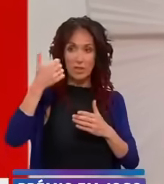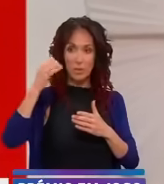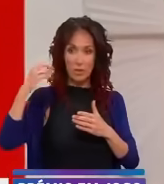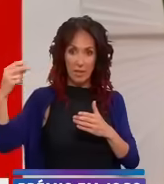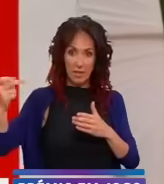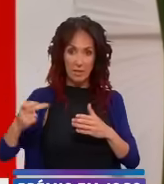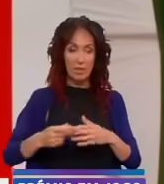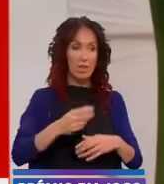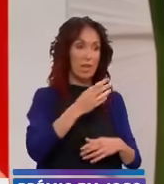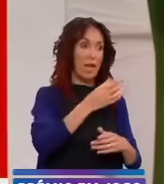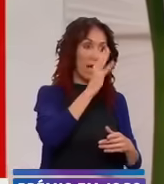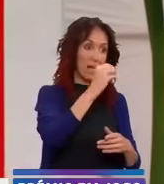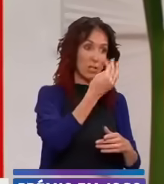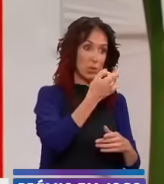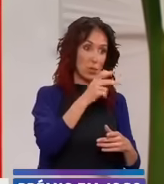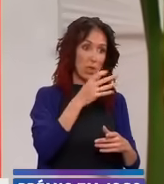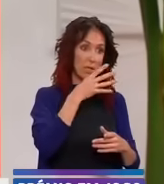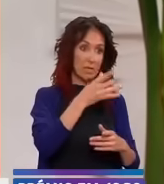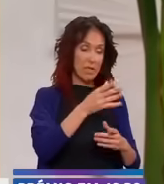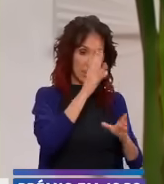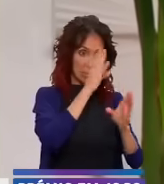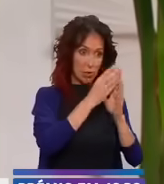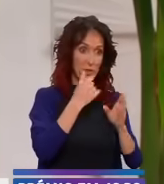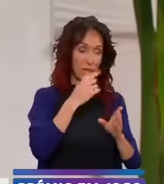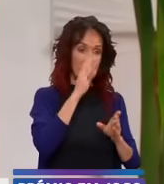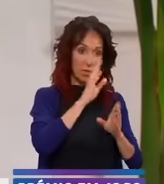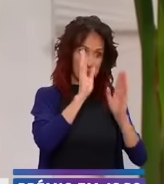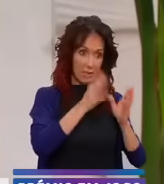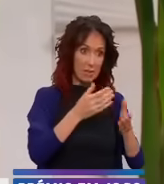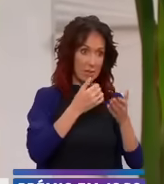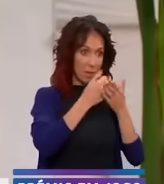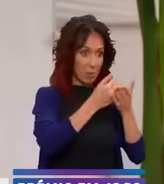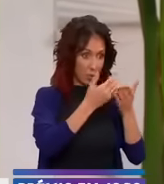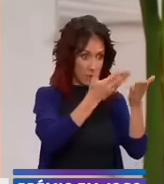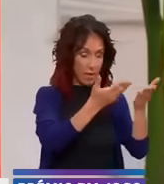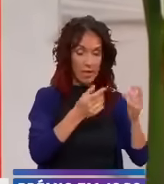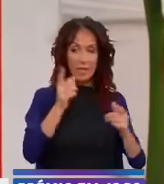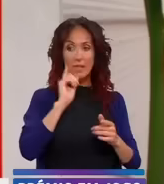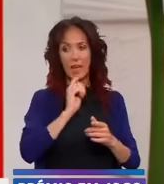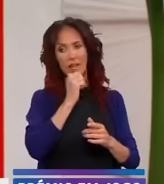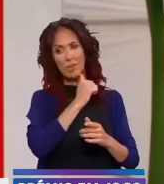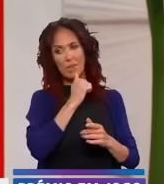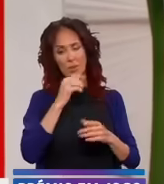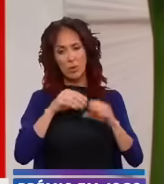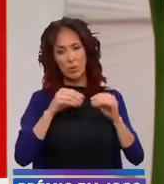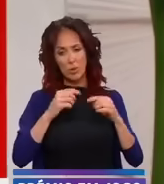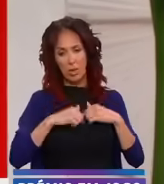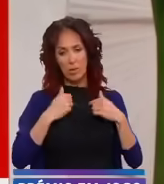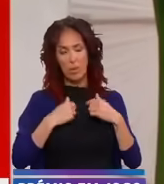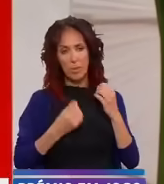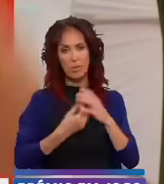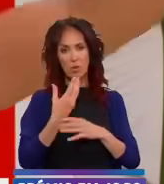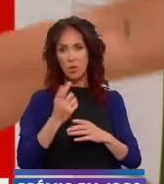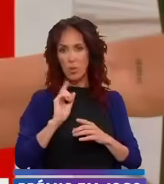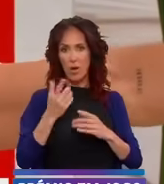Ramos diz... Ai, se precisares de ajuda, estás aqui para mim. Eu estou aqui para te ajudar. E a Daniela sai dali como vítima de um jogo que ela própria criou. Que não